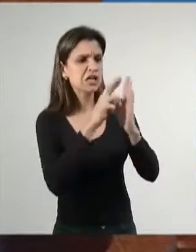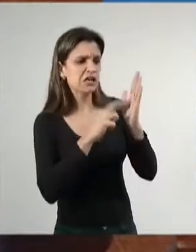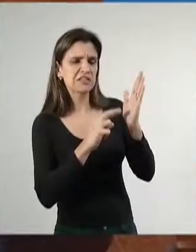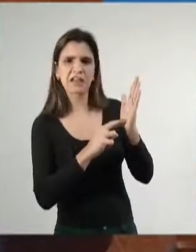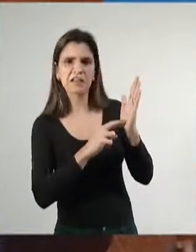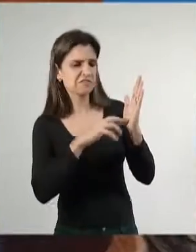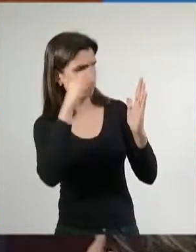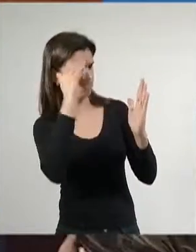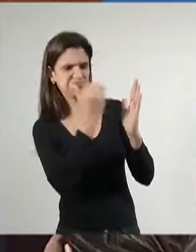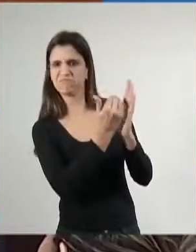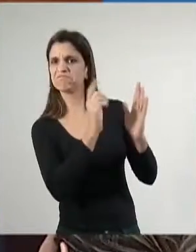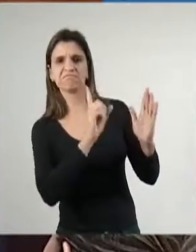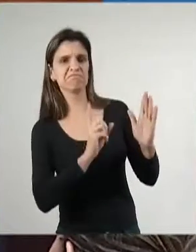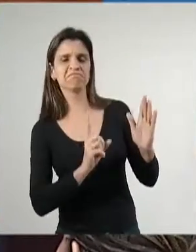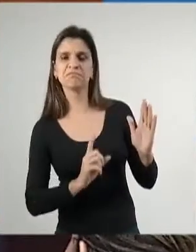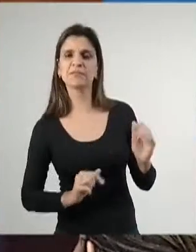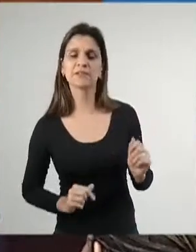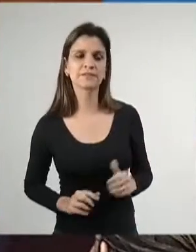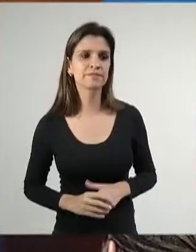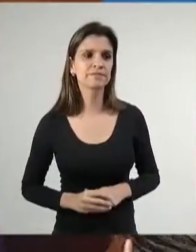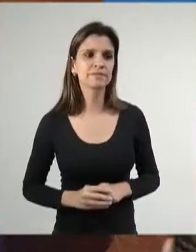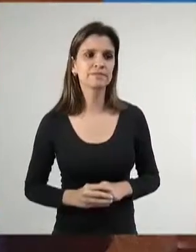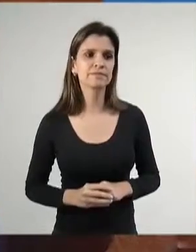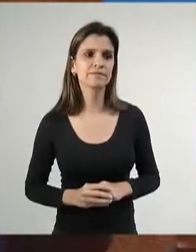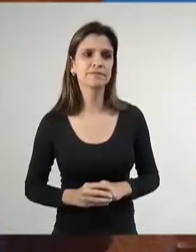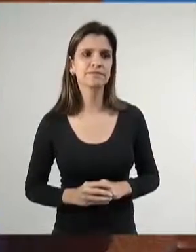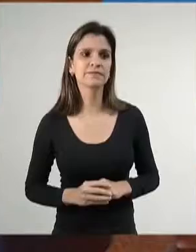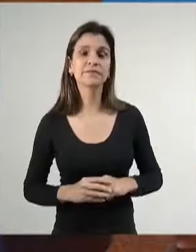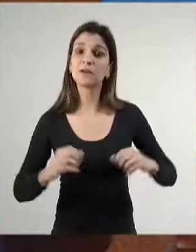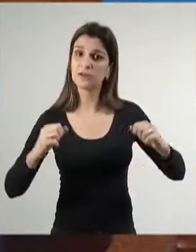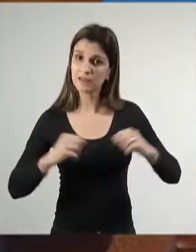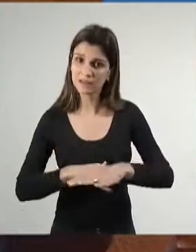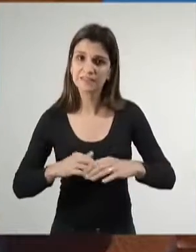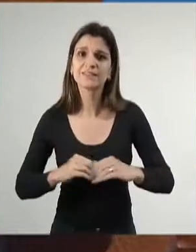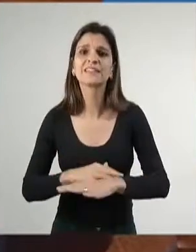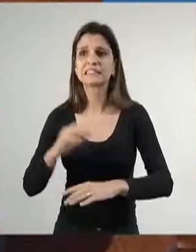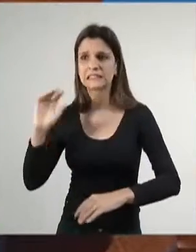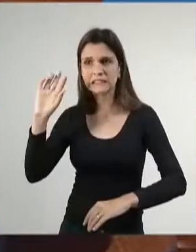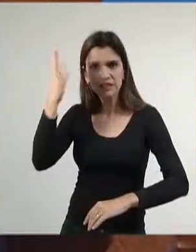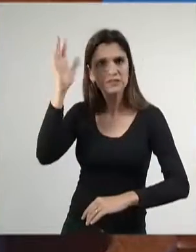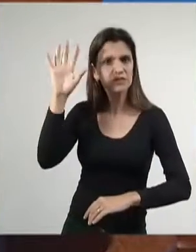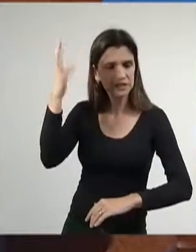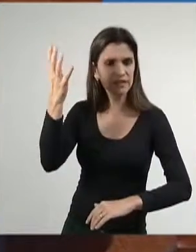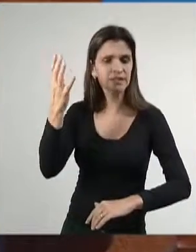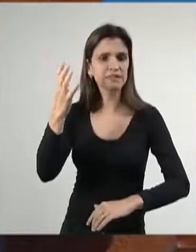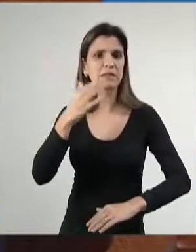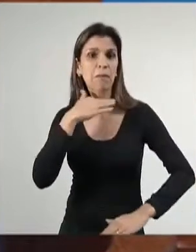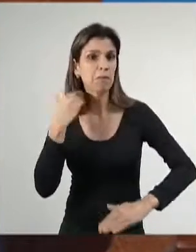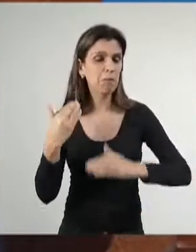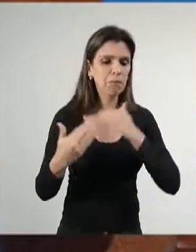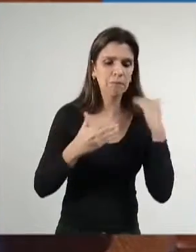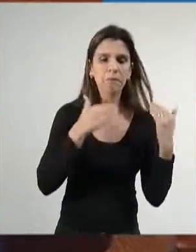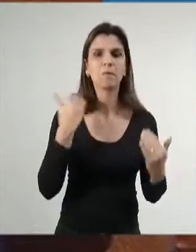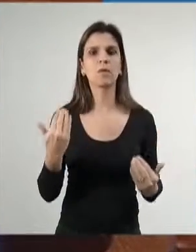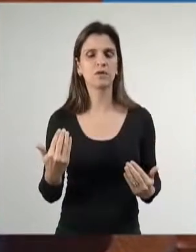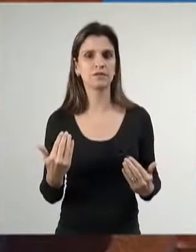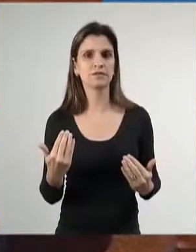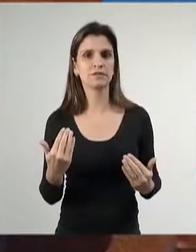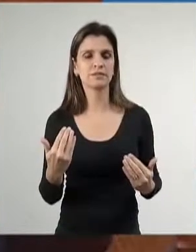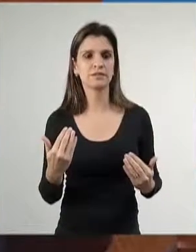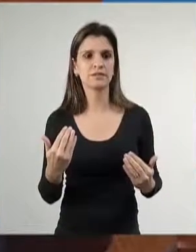trânsito. Isso tem feito com que muitos acidentes ocorram, inclusive com vítimas fatais. Isso vai